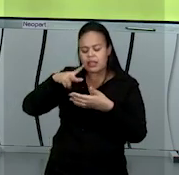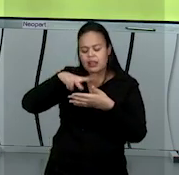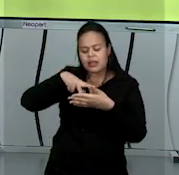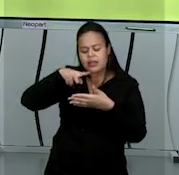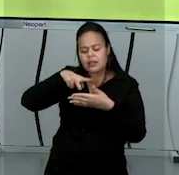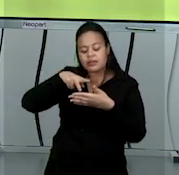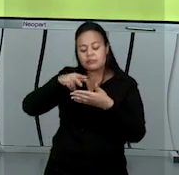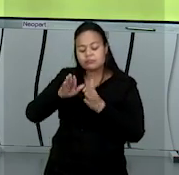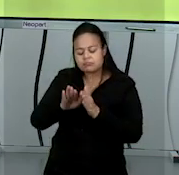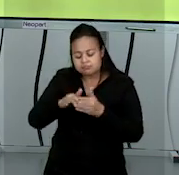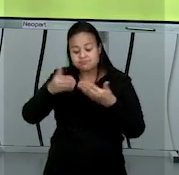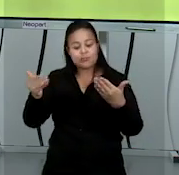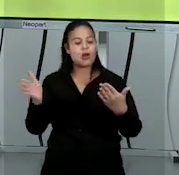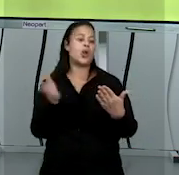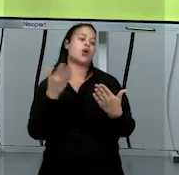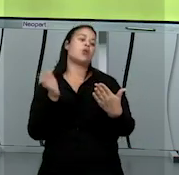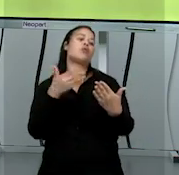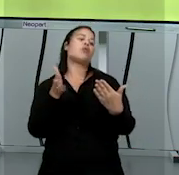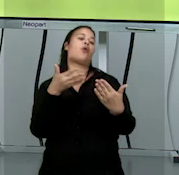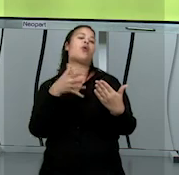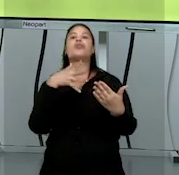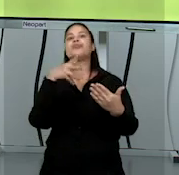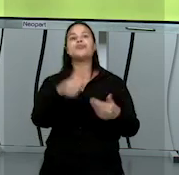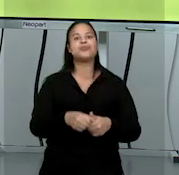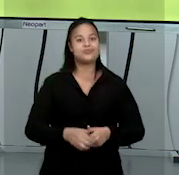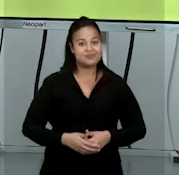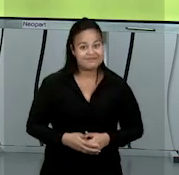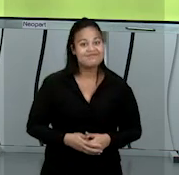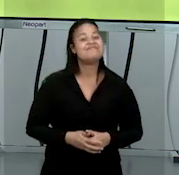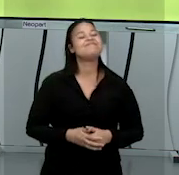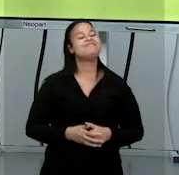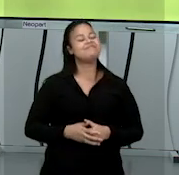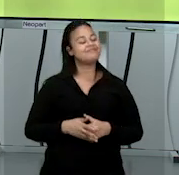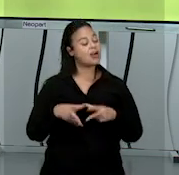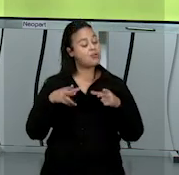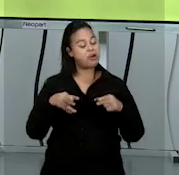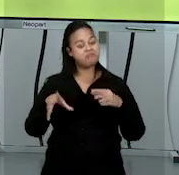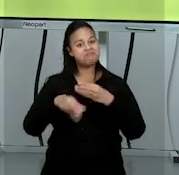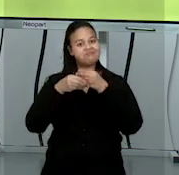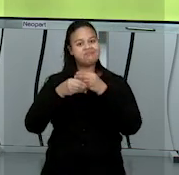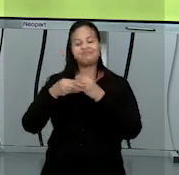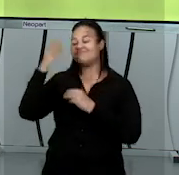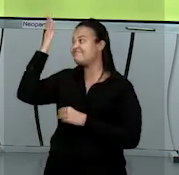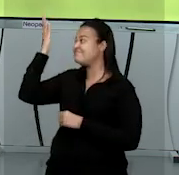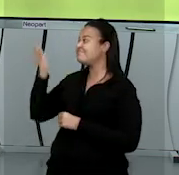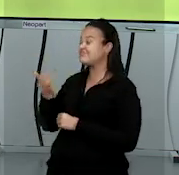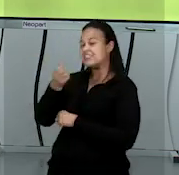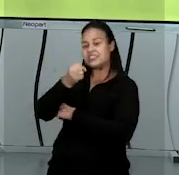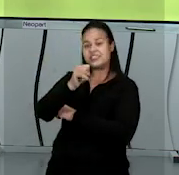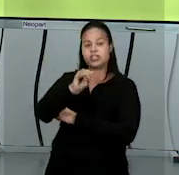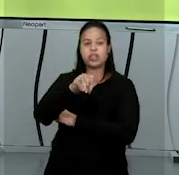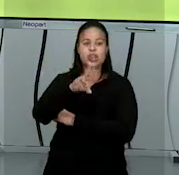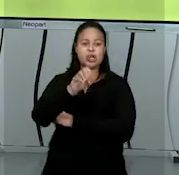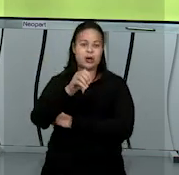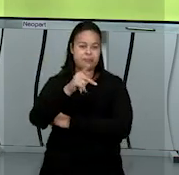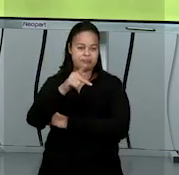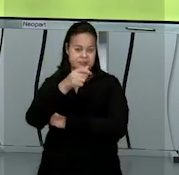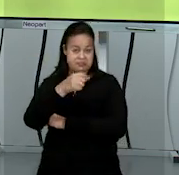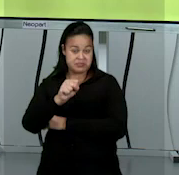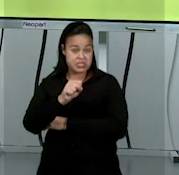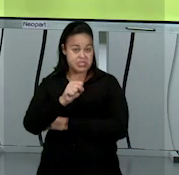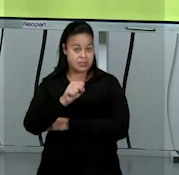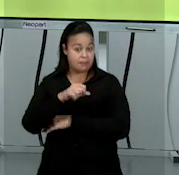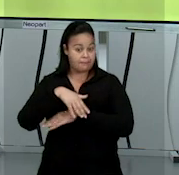você degustar toda a obra. É assim que funciona, não é? A sinopse. A sinopse descreve partes mais